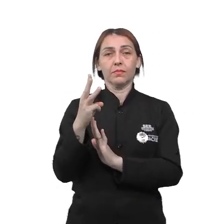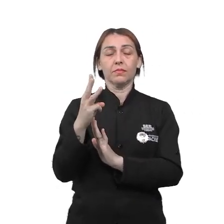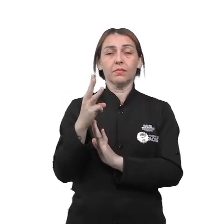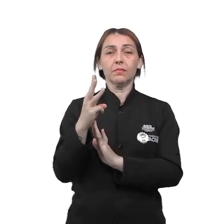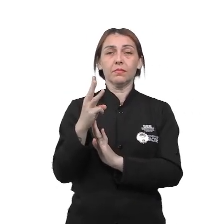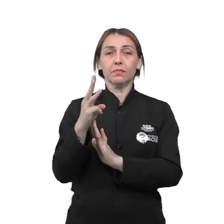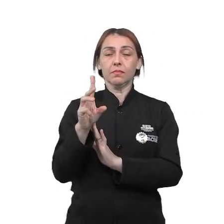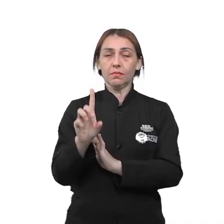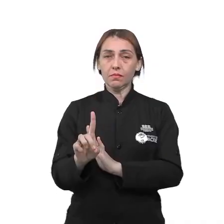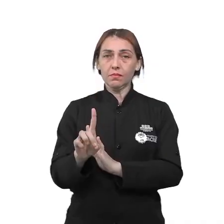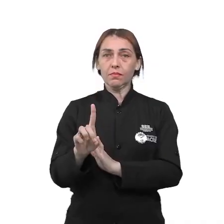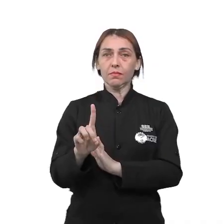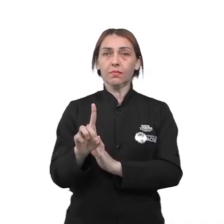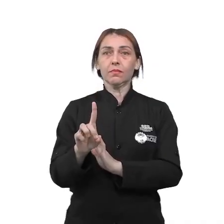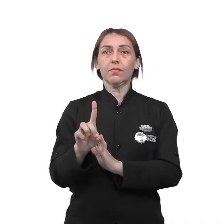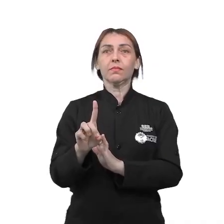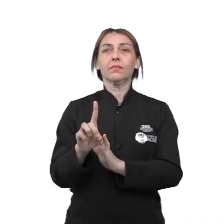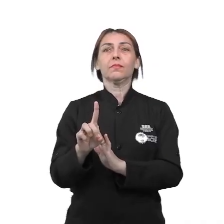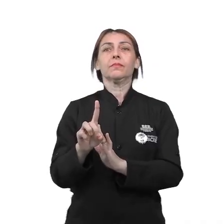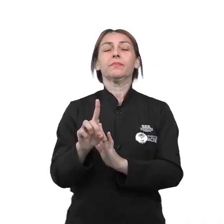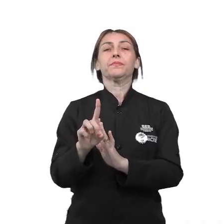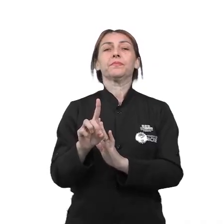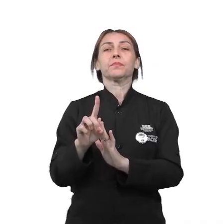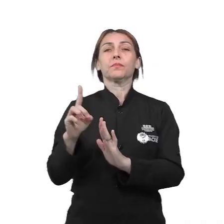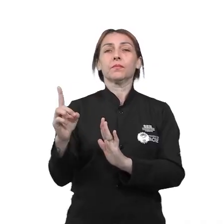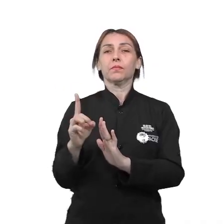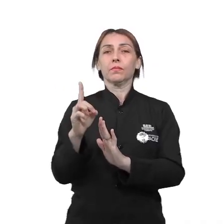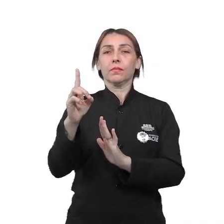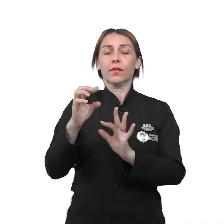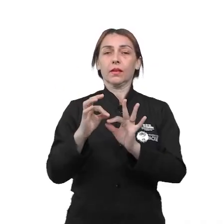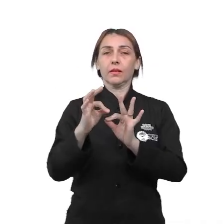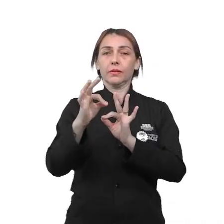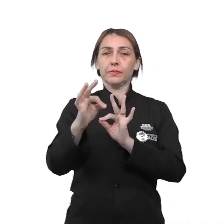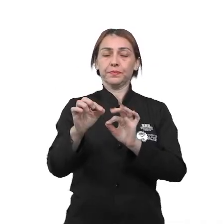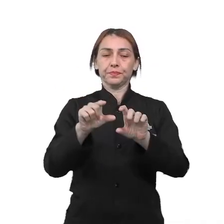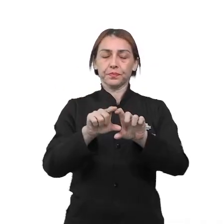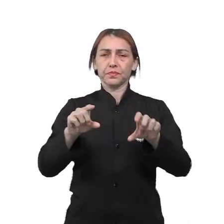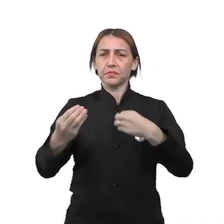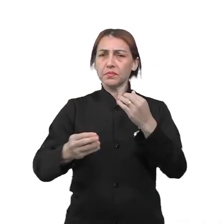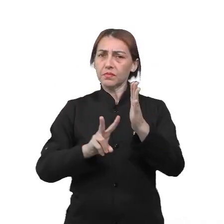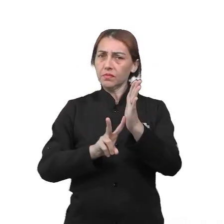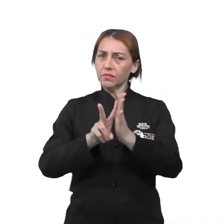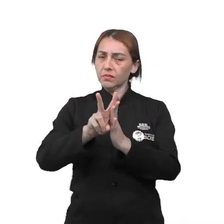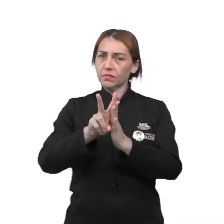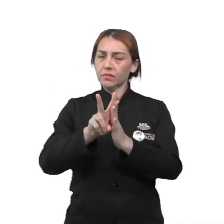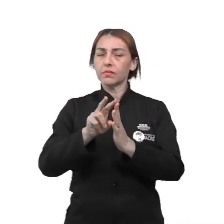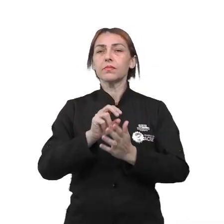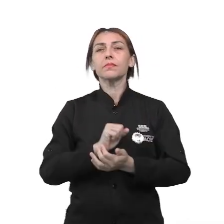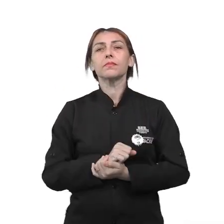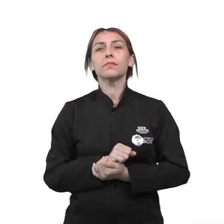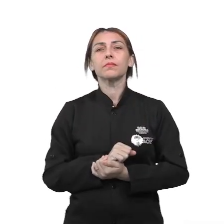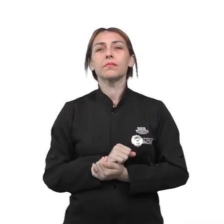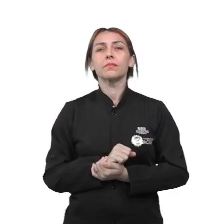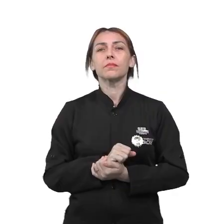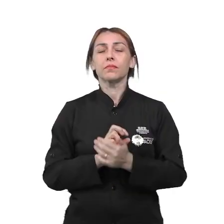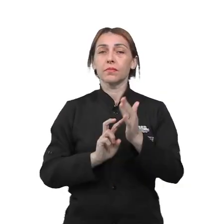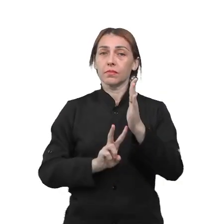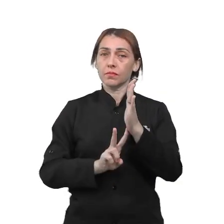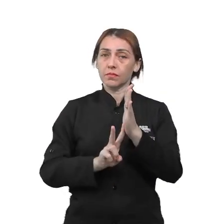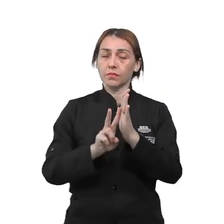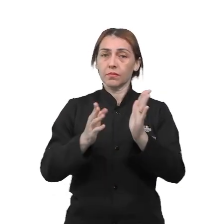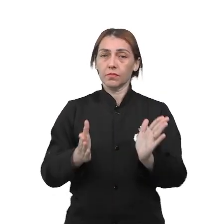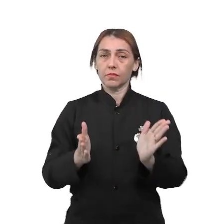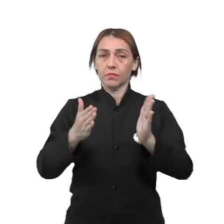as arestas, né? Comprimento, largura e altura. Professor, como é que o volume vai ser cobrado nesse sentido? A medida do volume de um